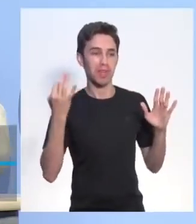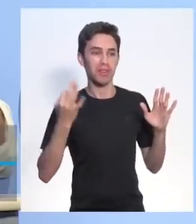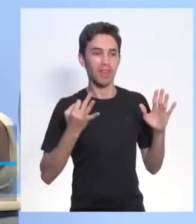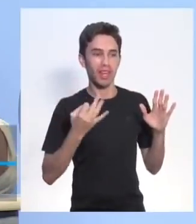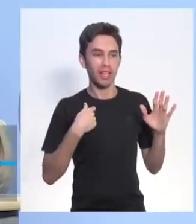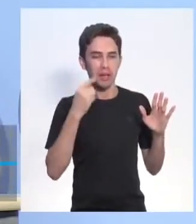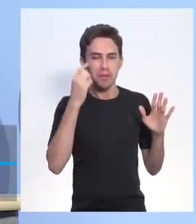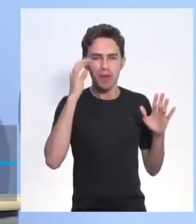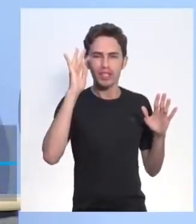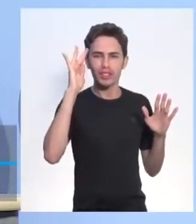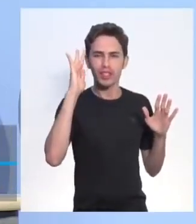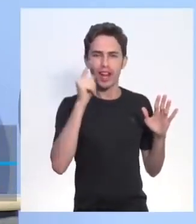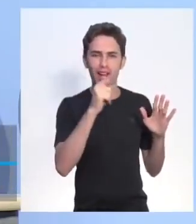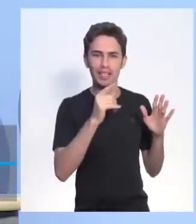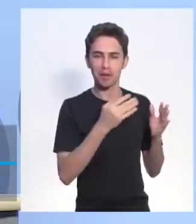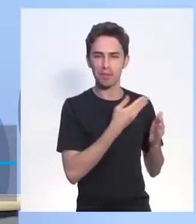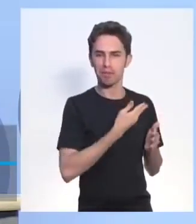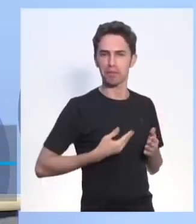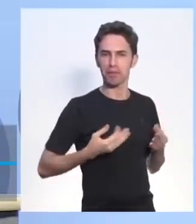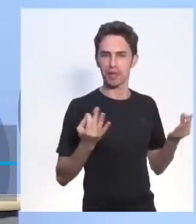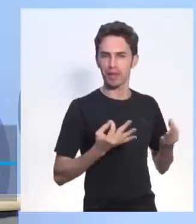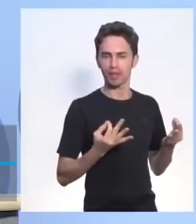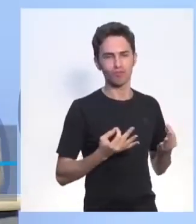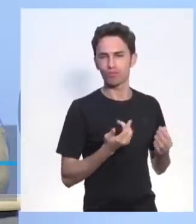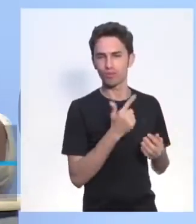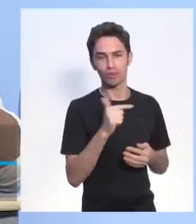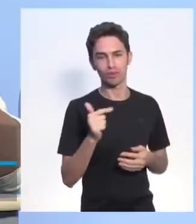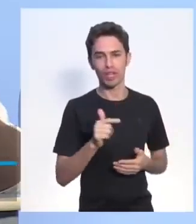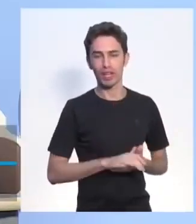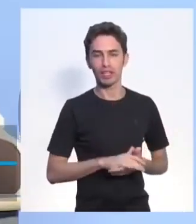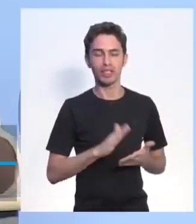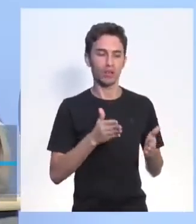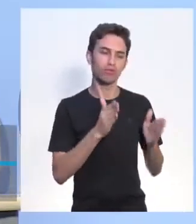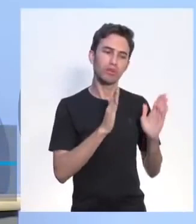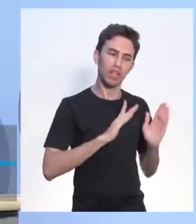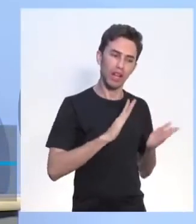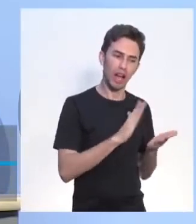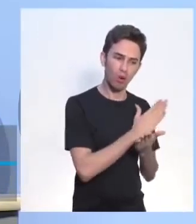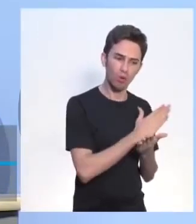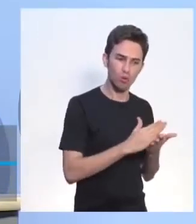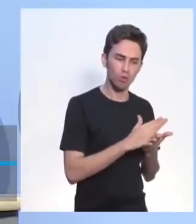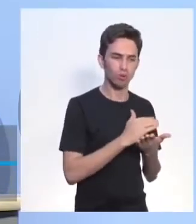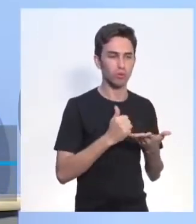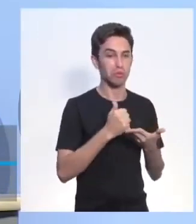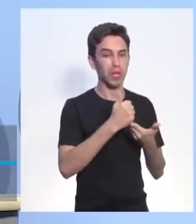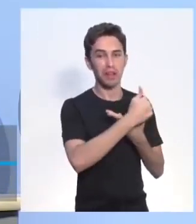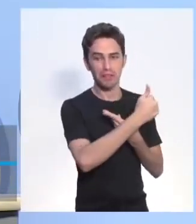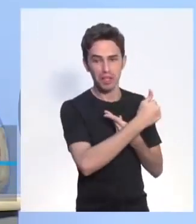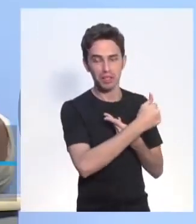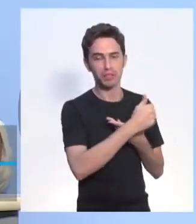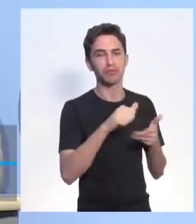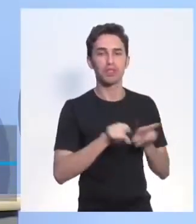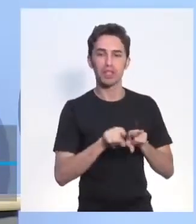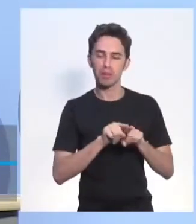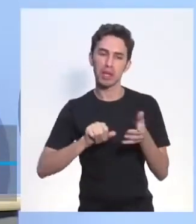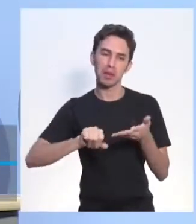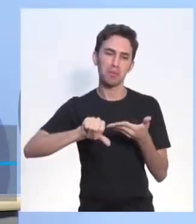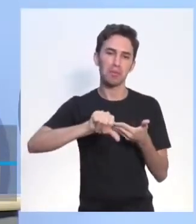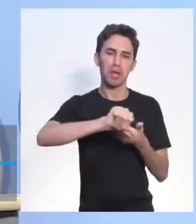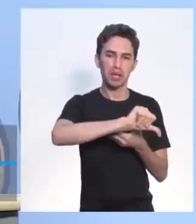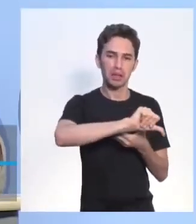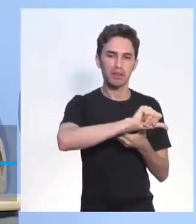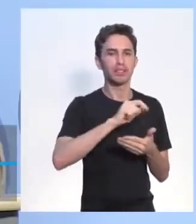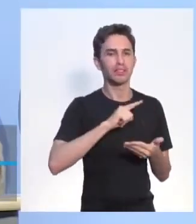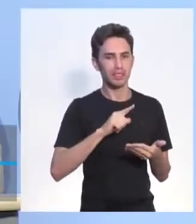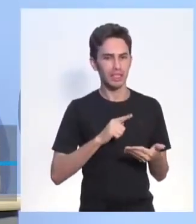seja, todos os sistemas possuem benefícios e malefícios, ou seja, não existe